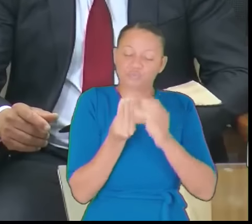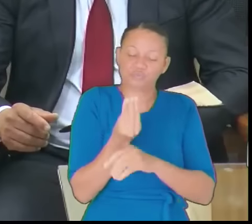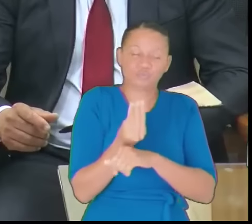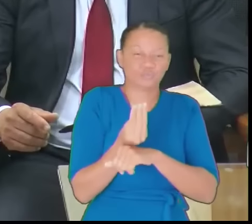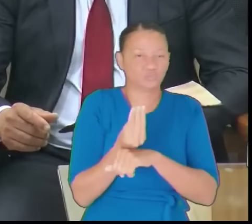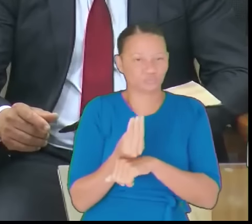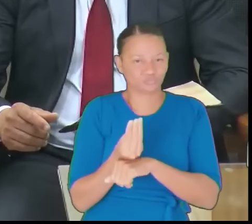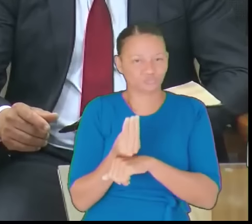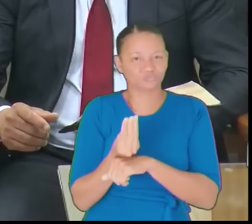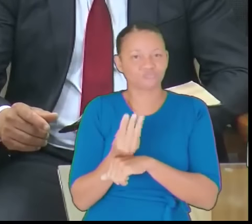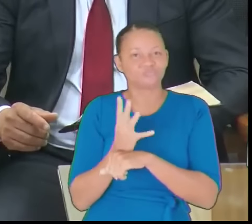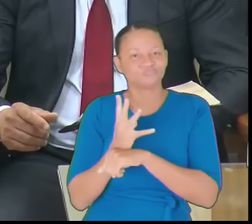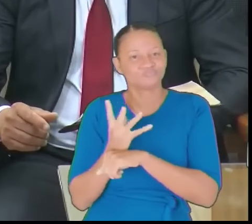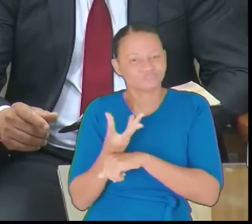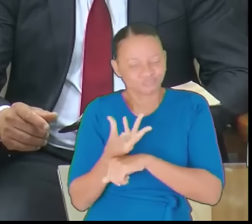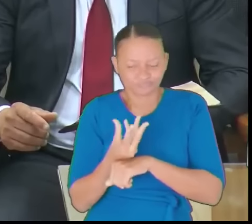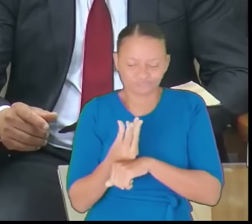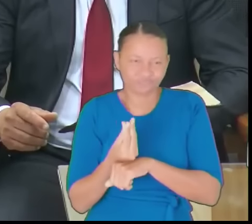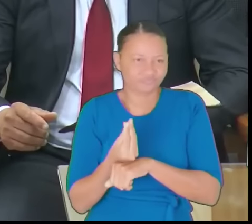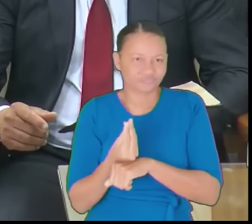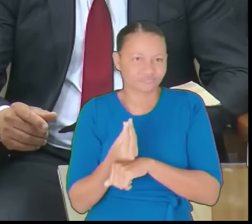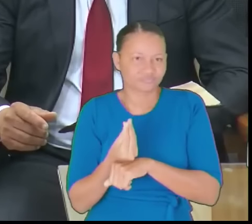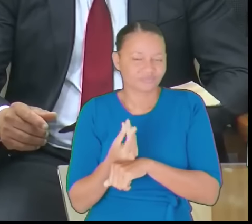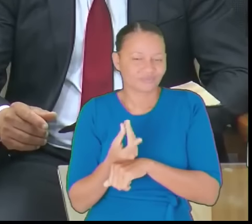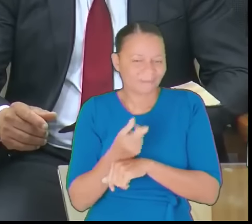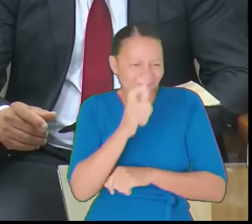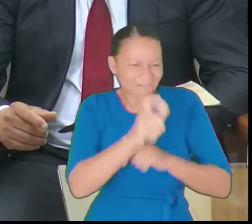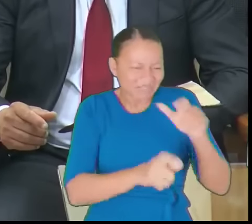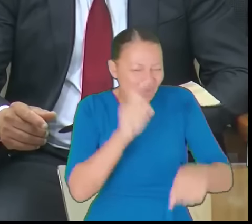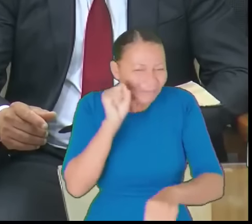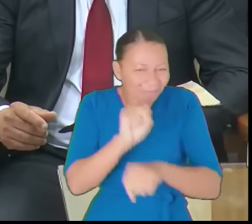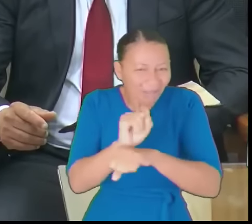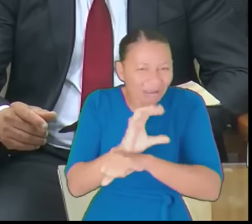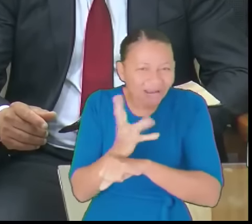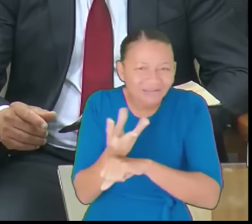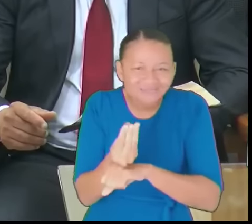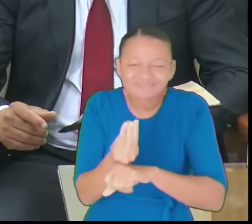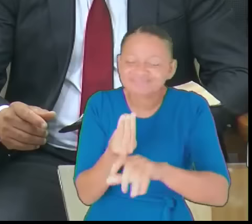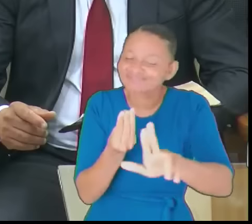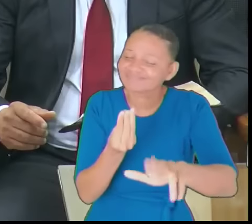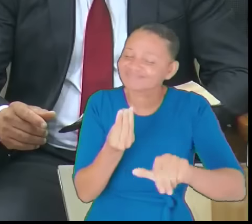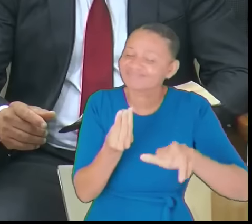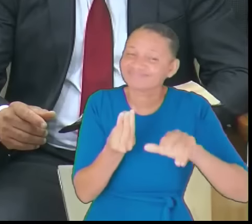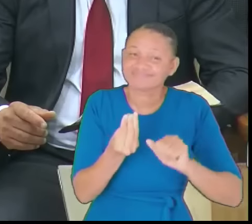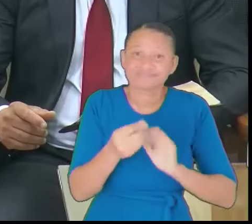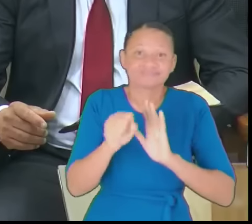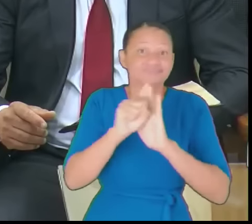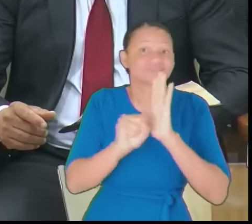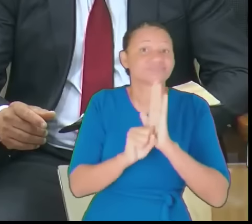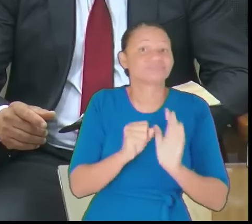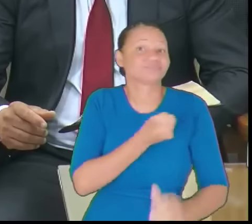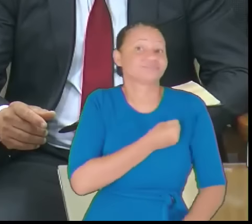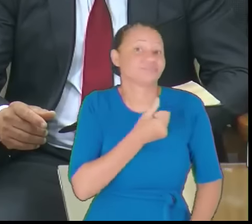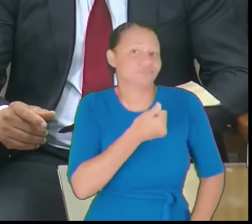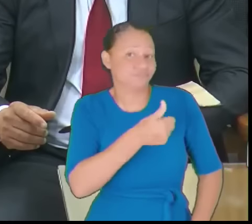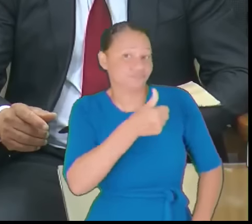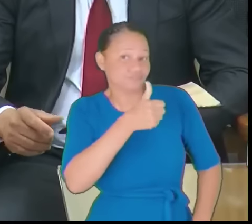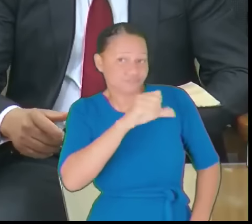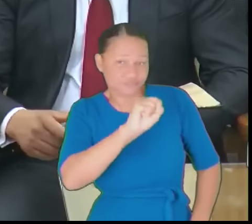Aleluia. Ninguém pode com a igreja. Ninguém pode com a igreja. No século 18 e 19